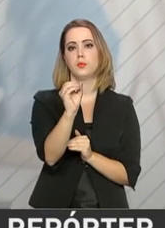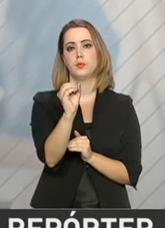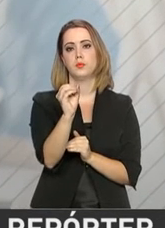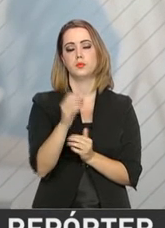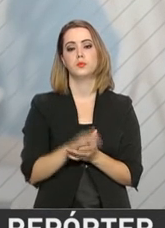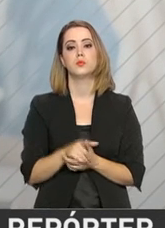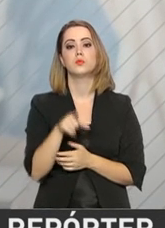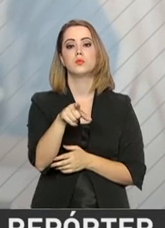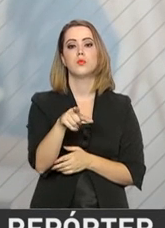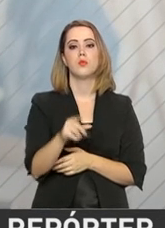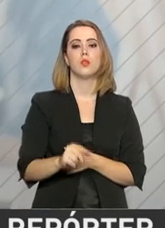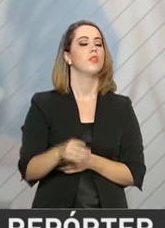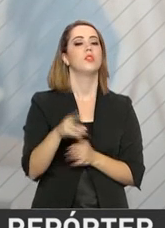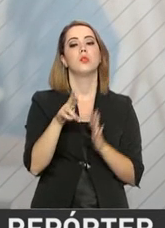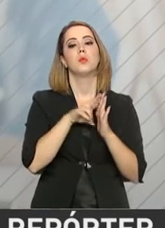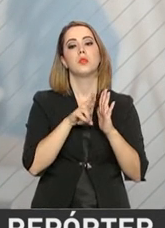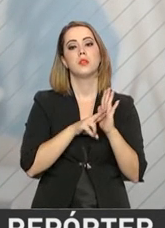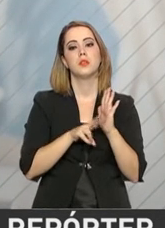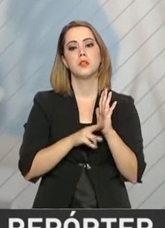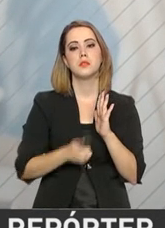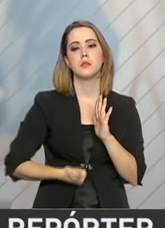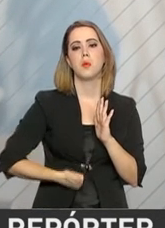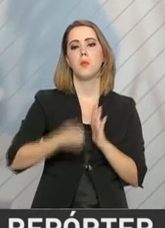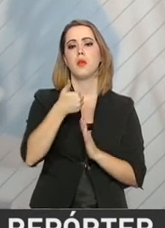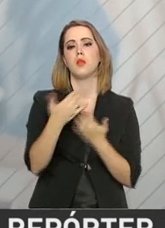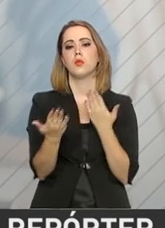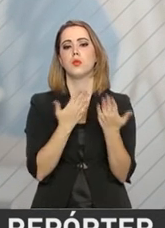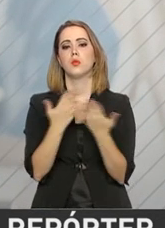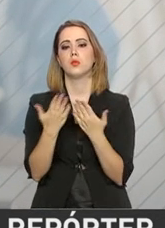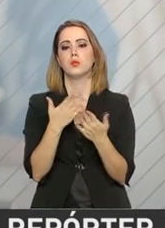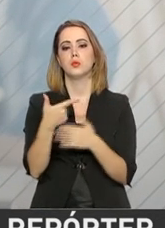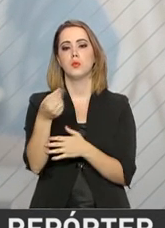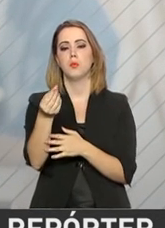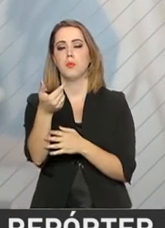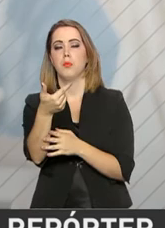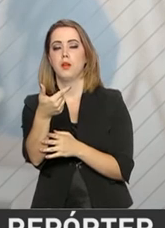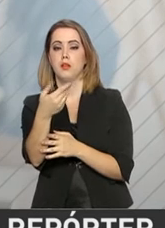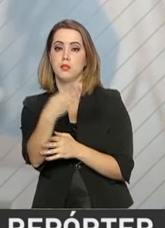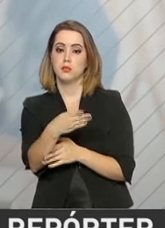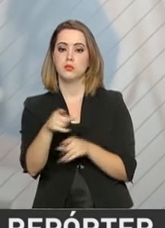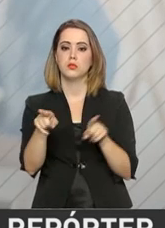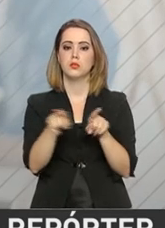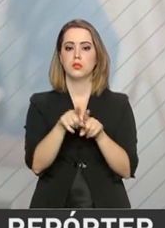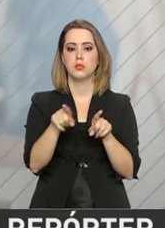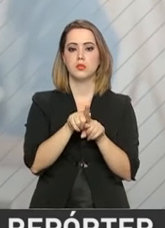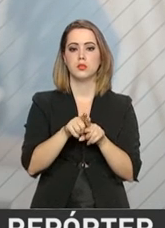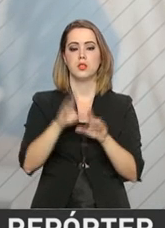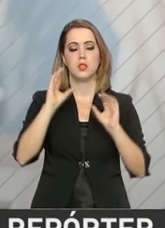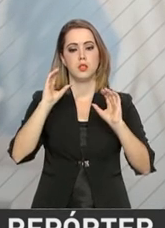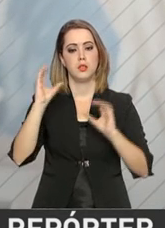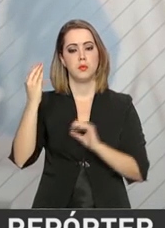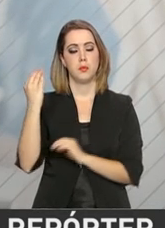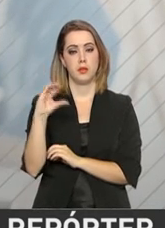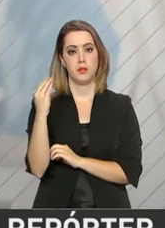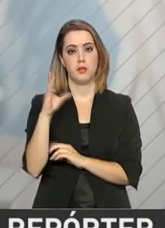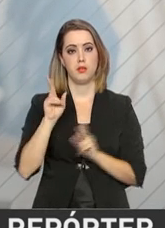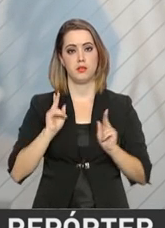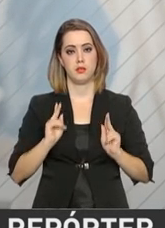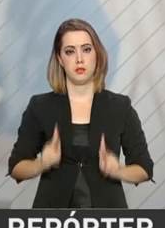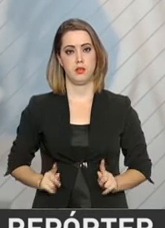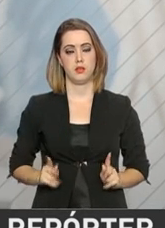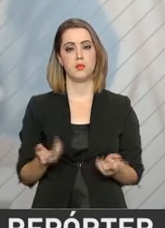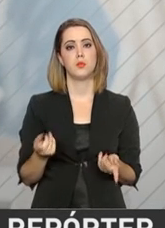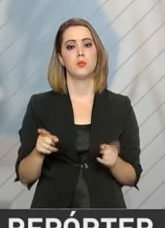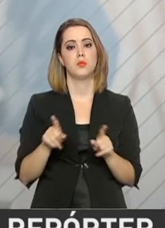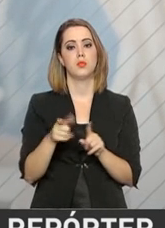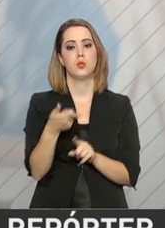na redação foi melhor do que em 2014. O mesmo foi verificado no caso das ciências humanas. Nas outras